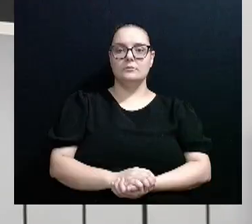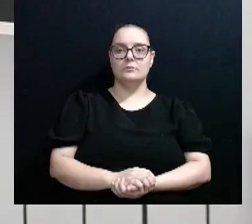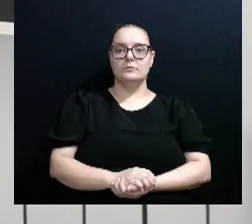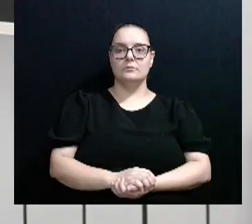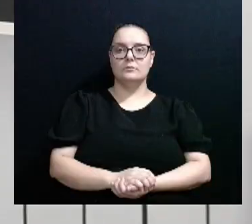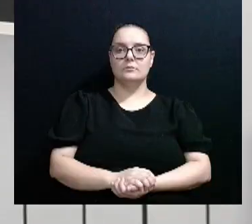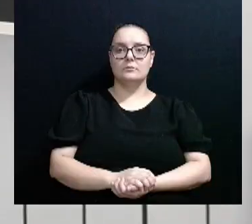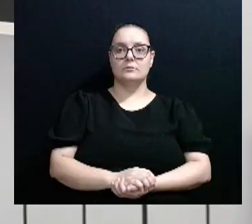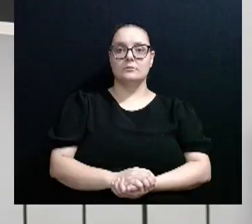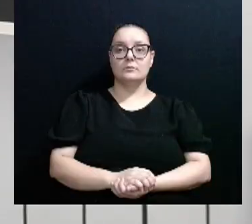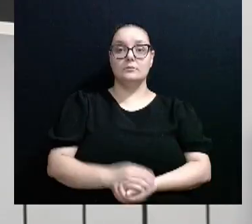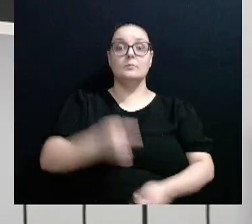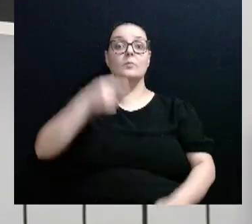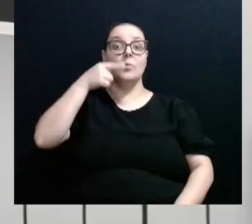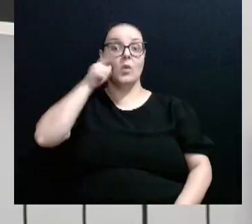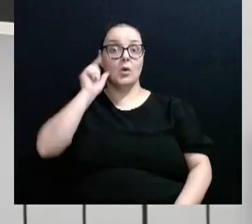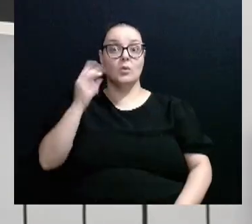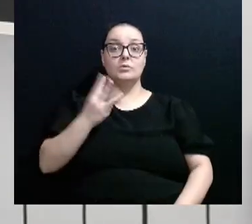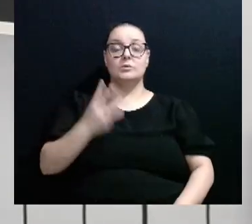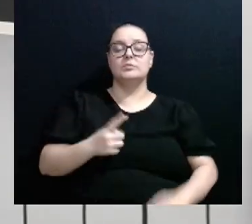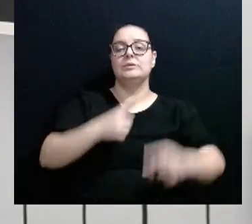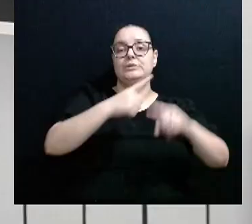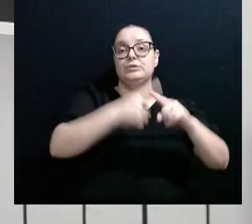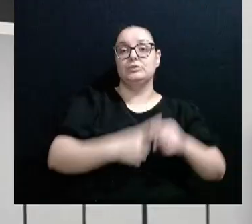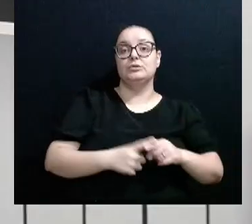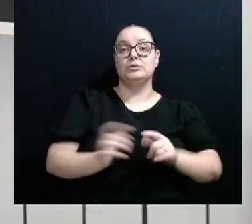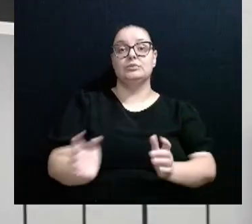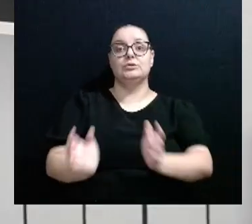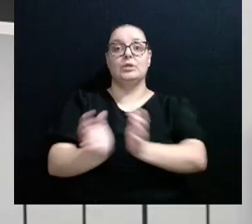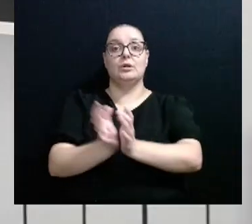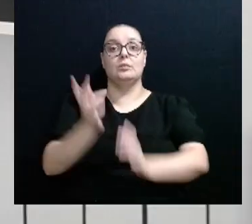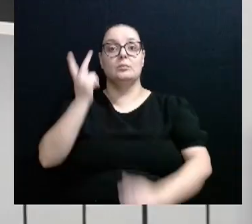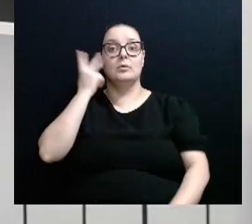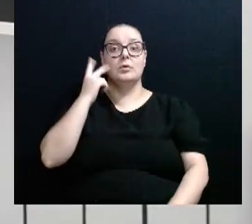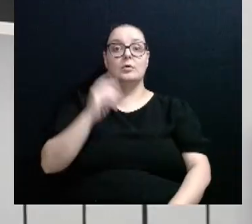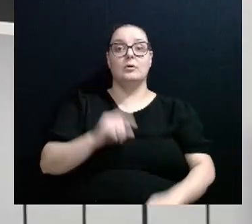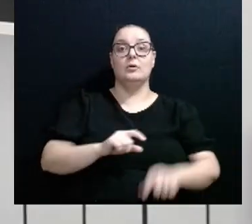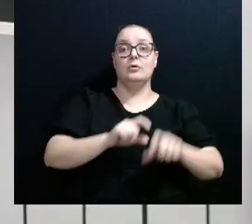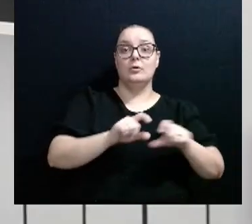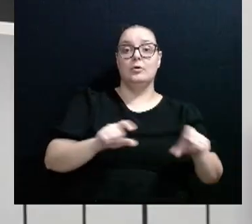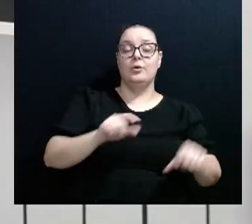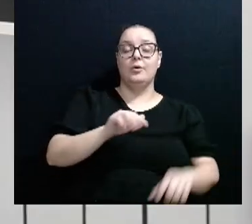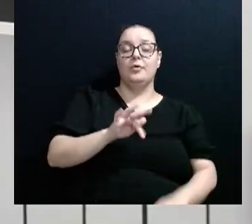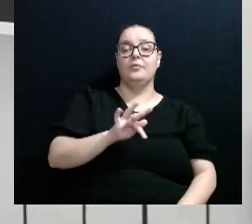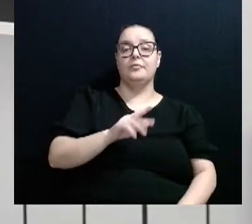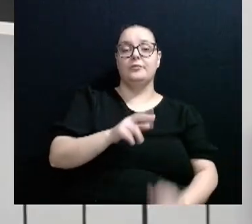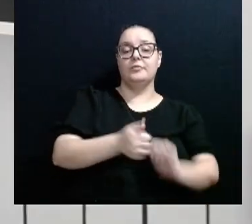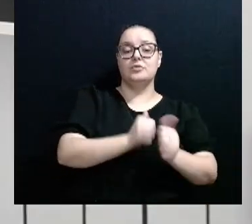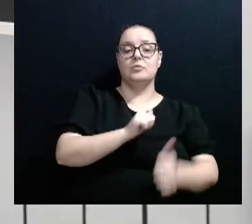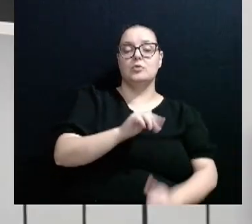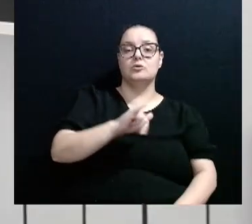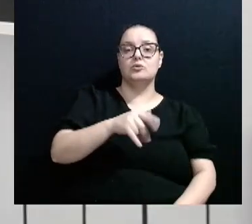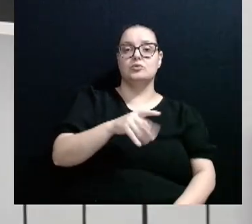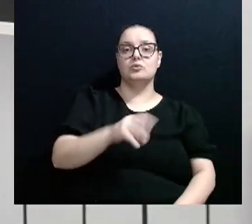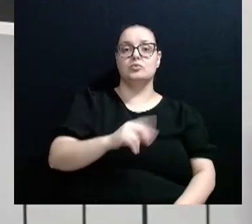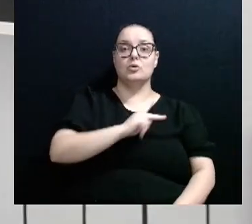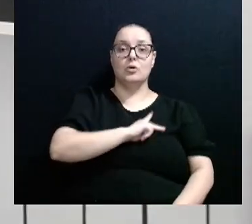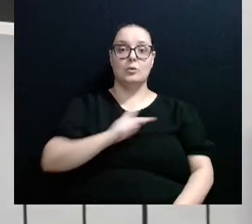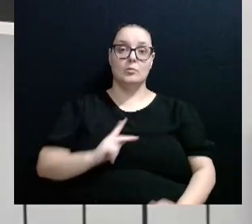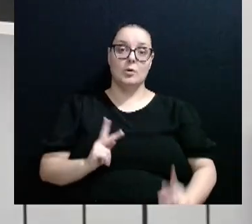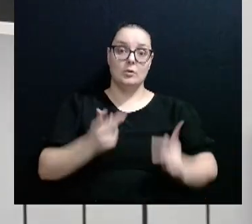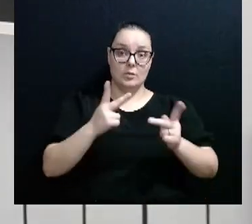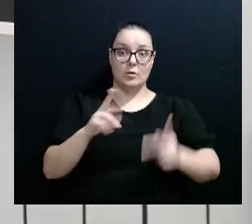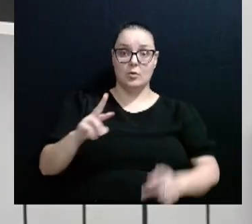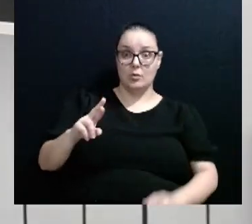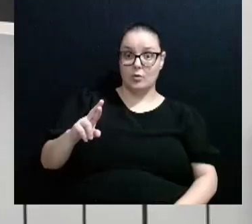Ontem, na terceira rodada da Copa São Paulo de Futebol Júnior, a Ponte Preta venceu o Real de Roraima e